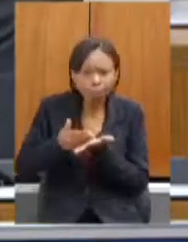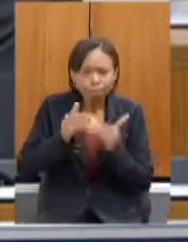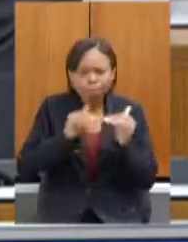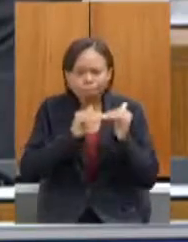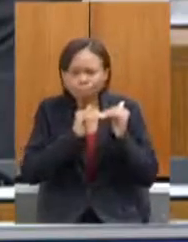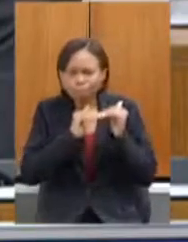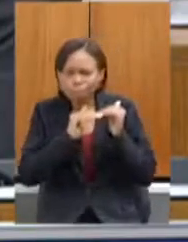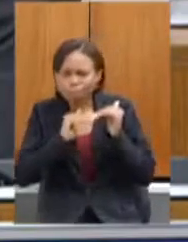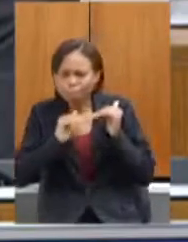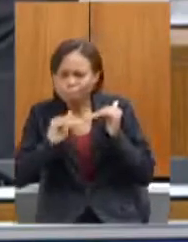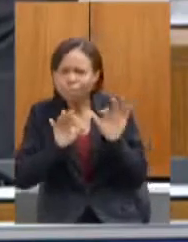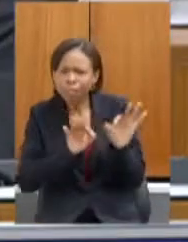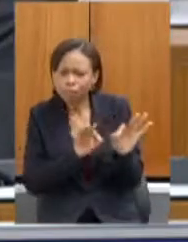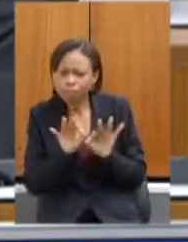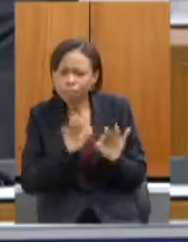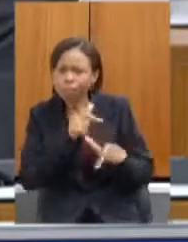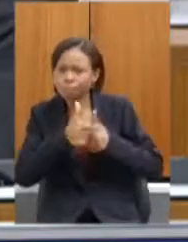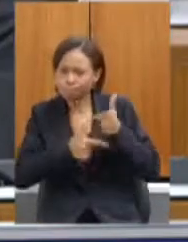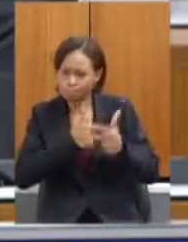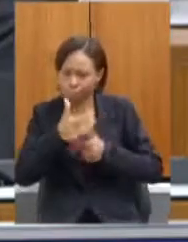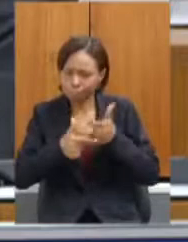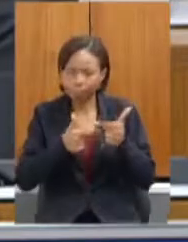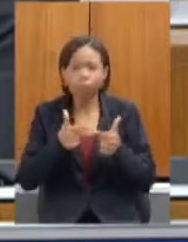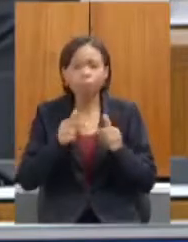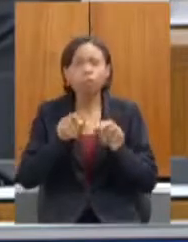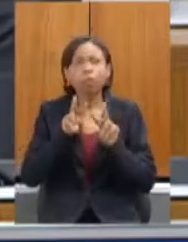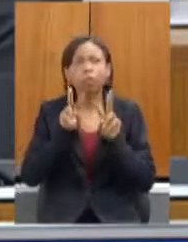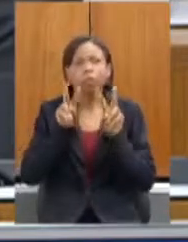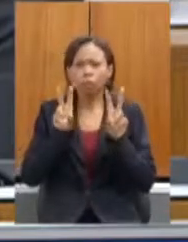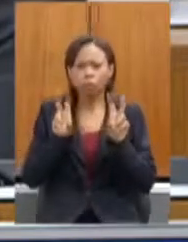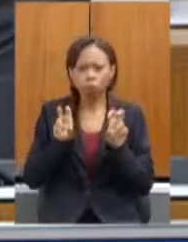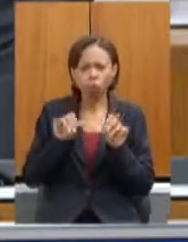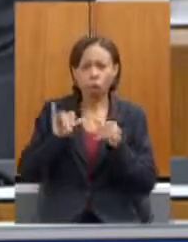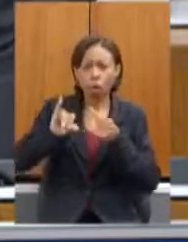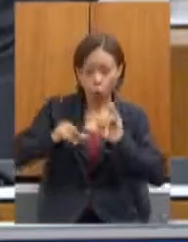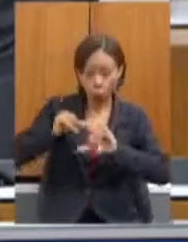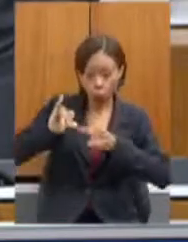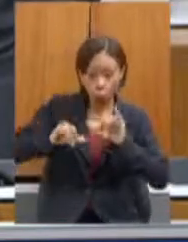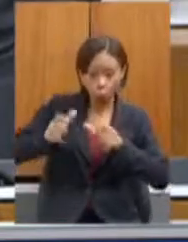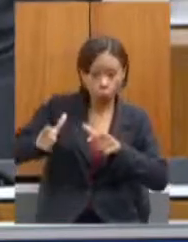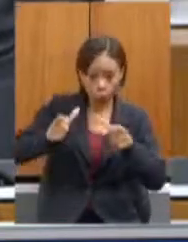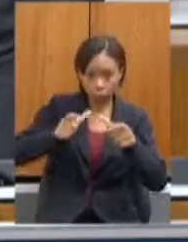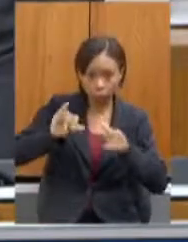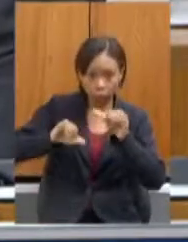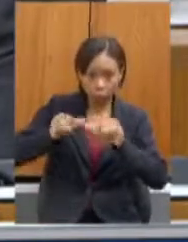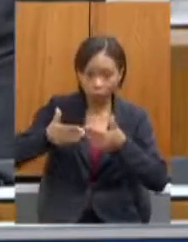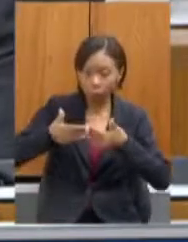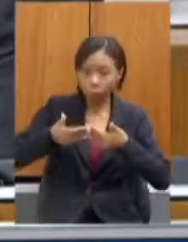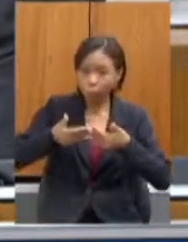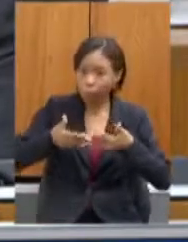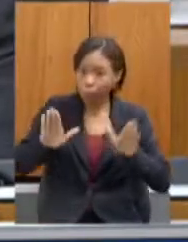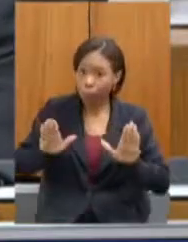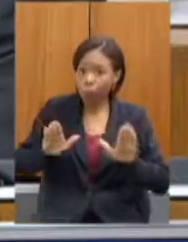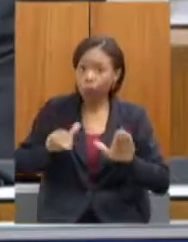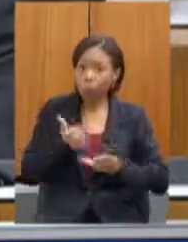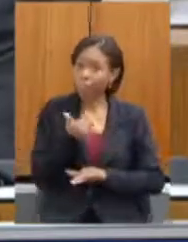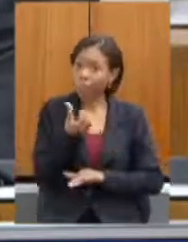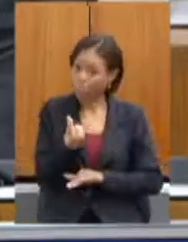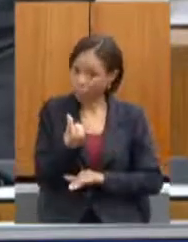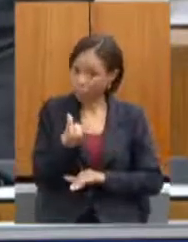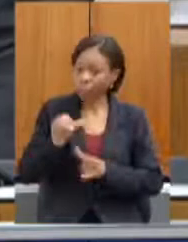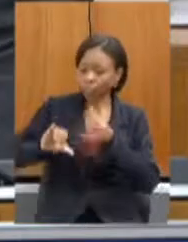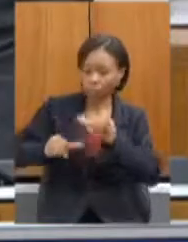alinhar esses trabalhos em relação aos Laboratórios Nós abrimos 16 Laboratórios